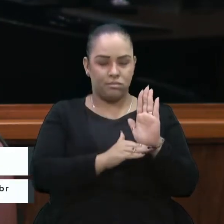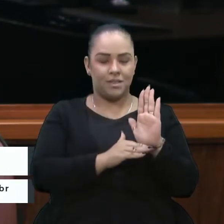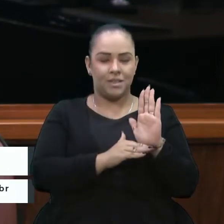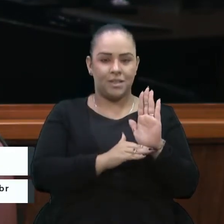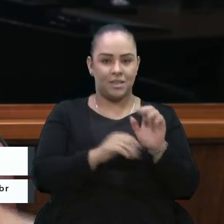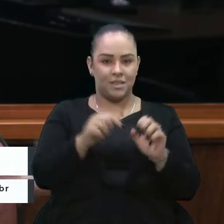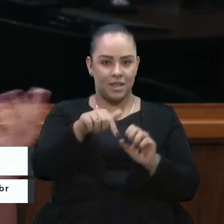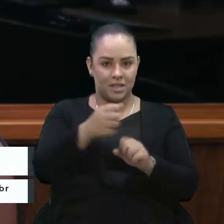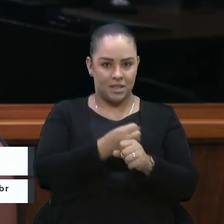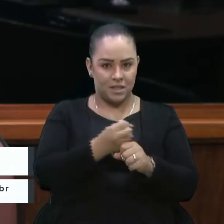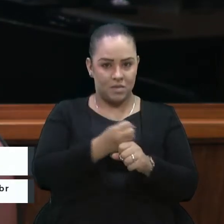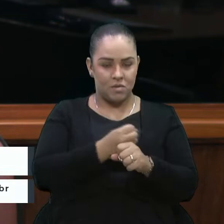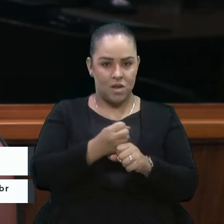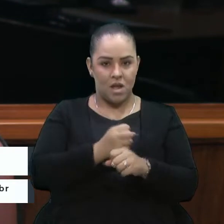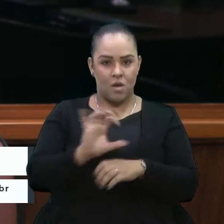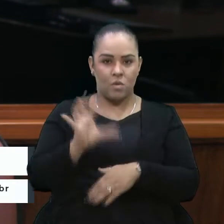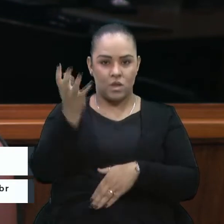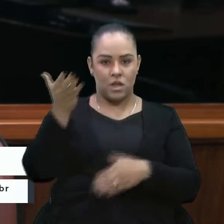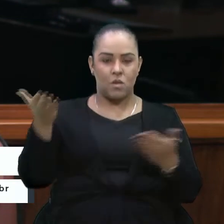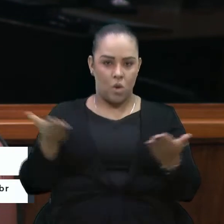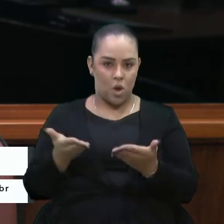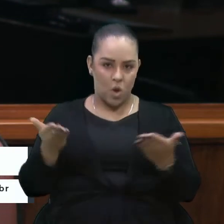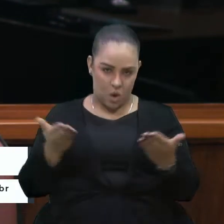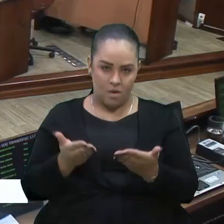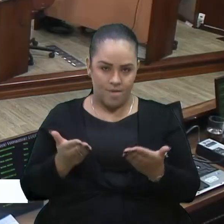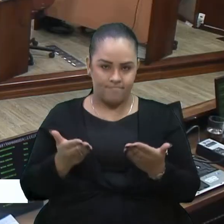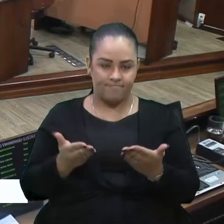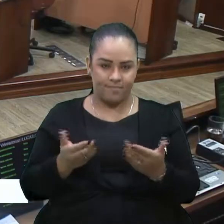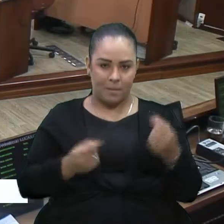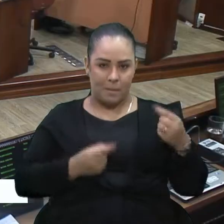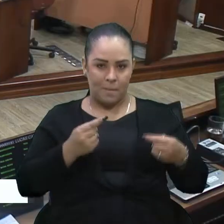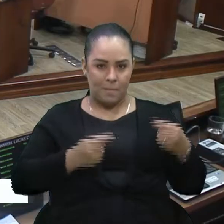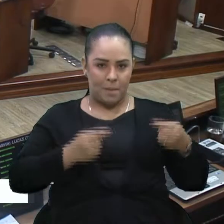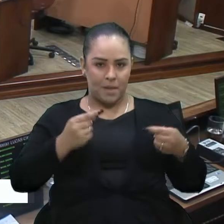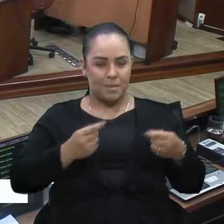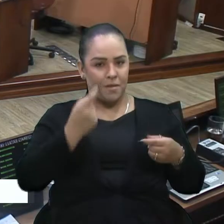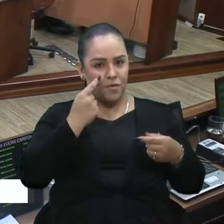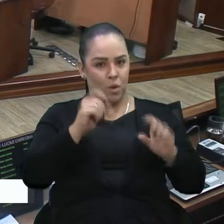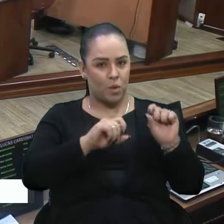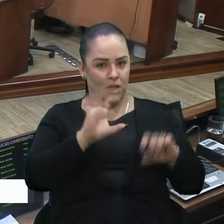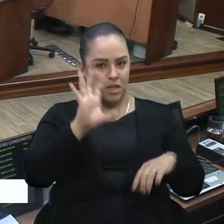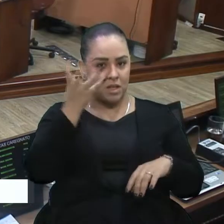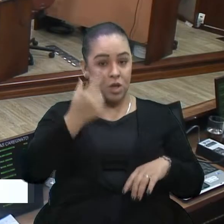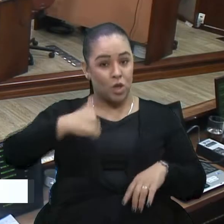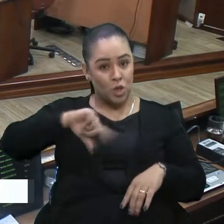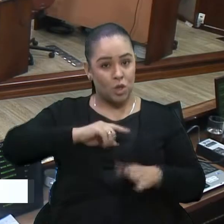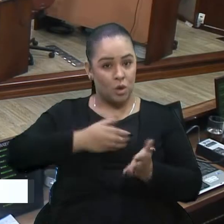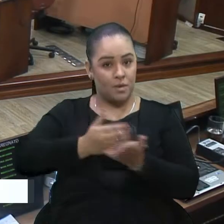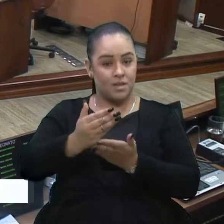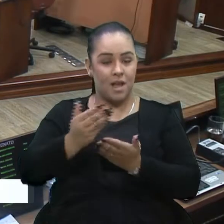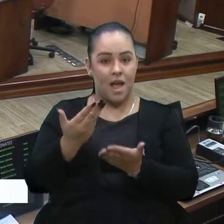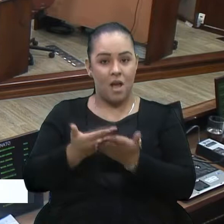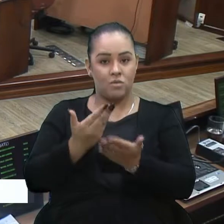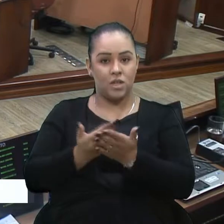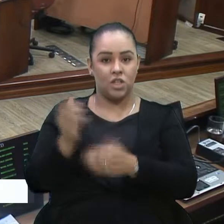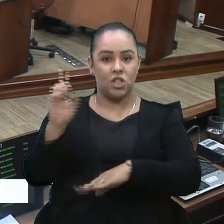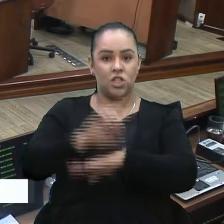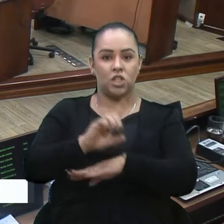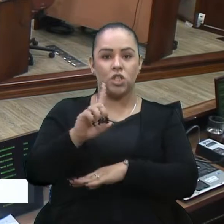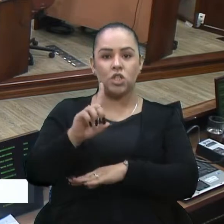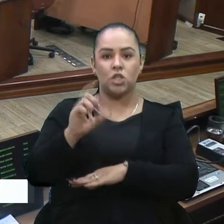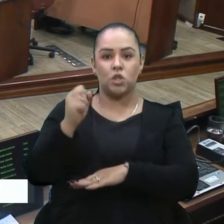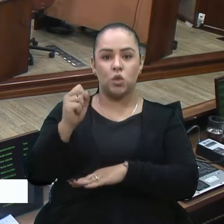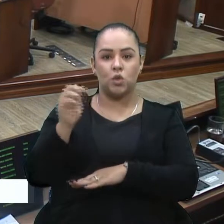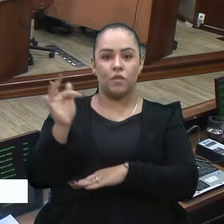elas estão sendo feitas agora. Nós começaremos as aulas dia 18 de fevereiro, então,